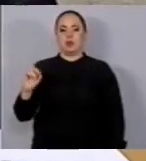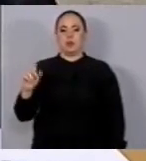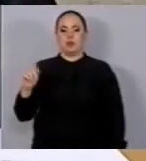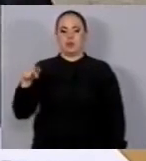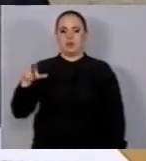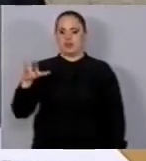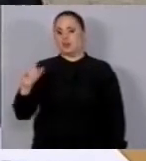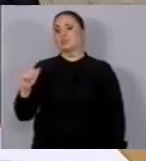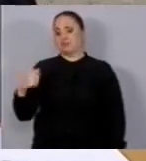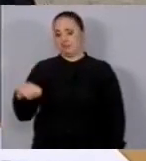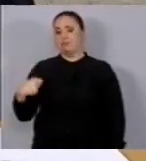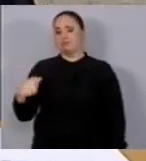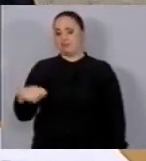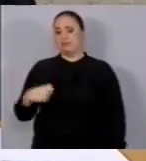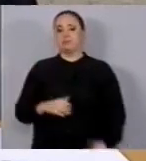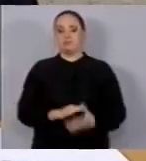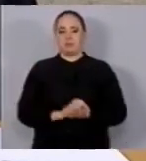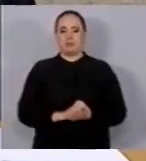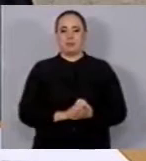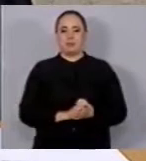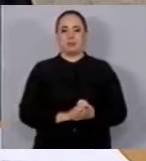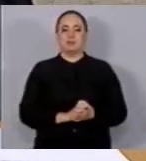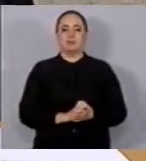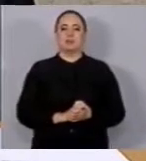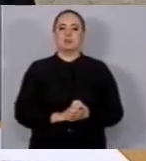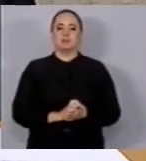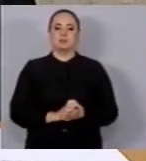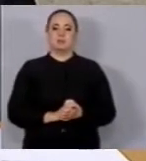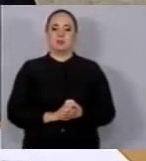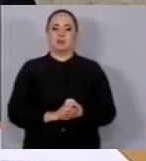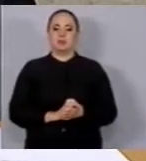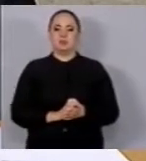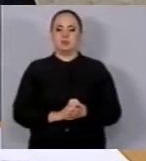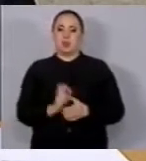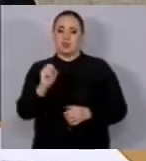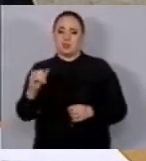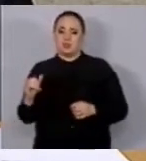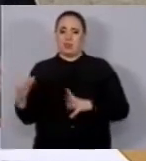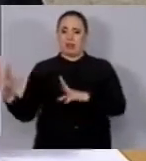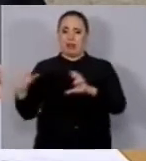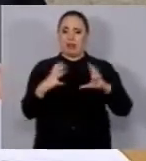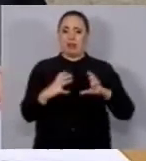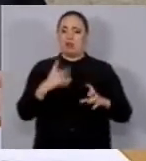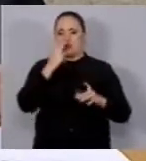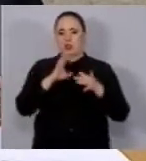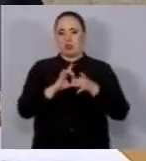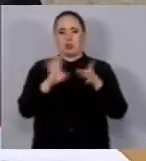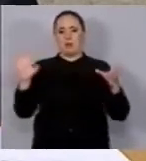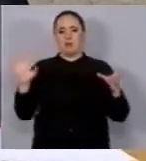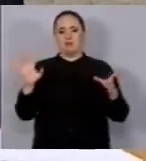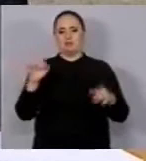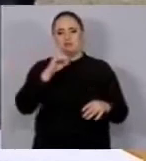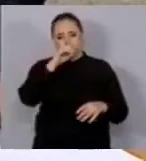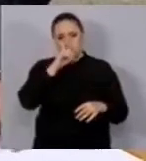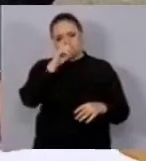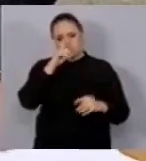extrapolam, e esse é um temor presente, a democracia corre risco. Não podemos permiti-lo.